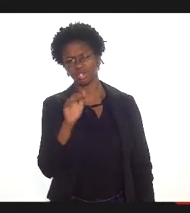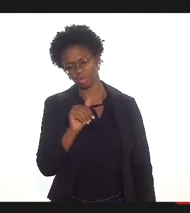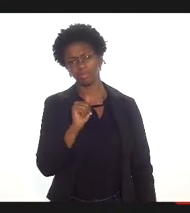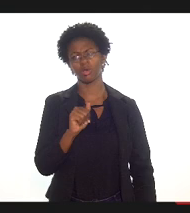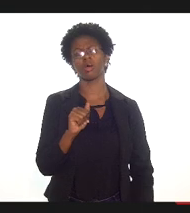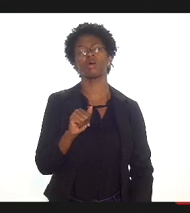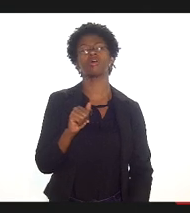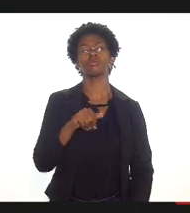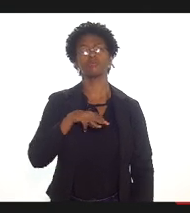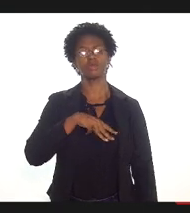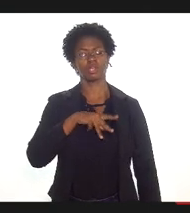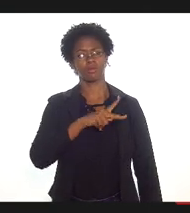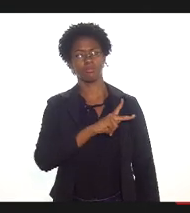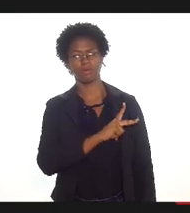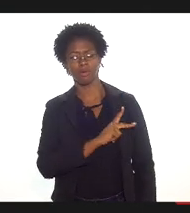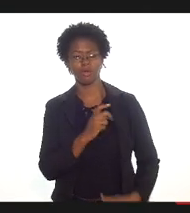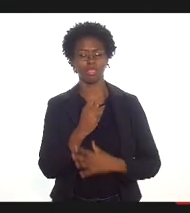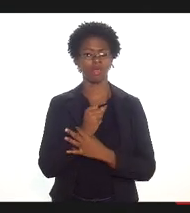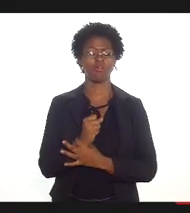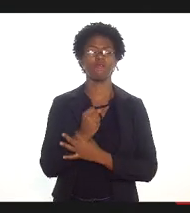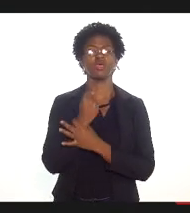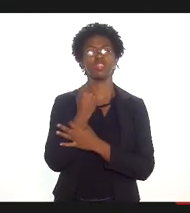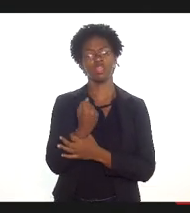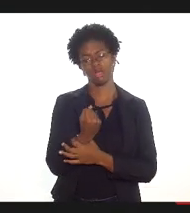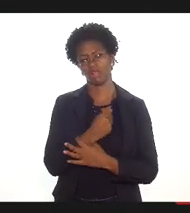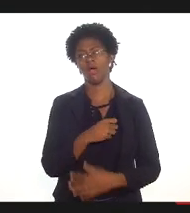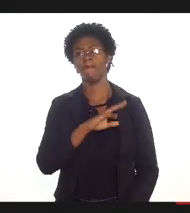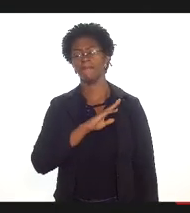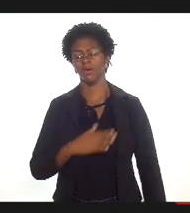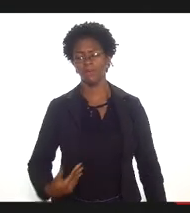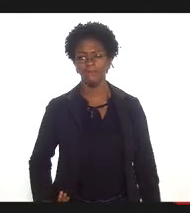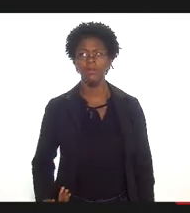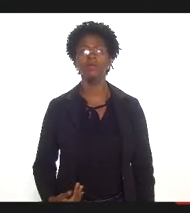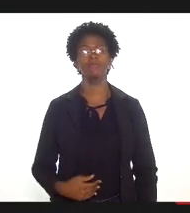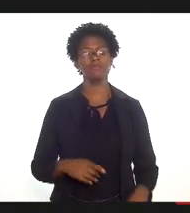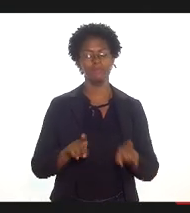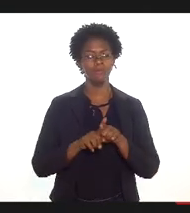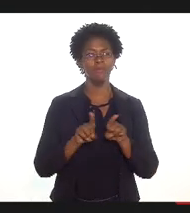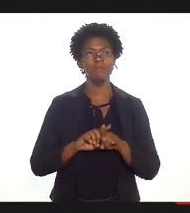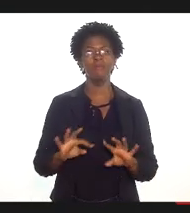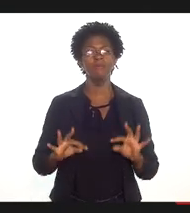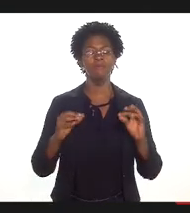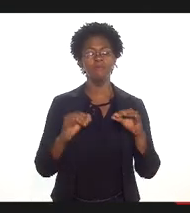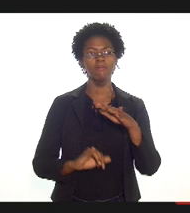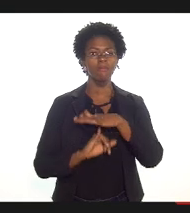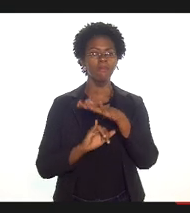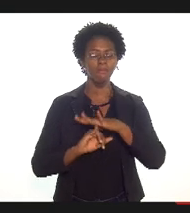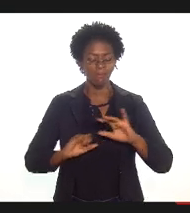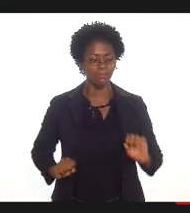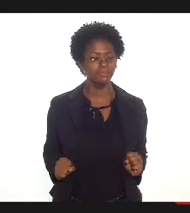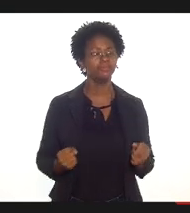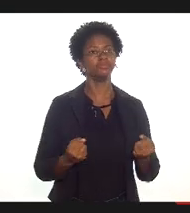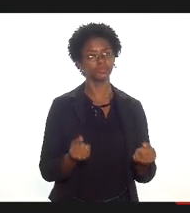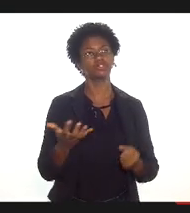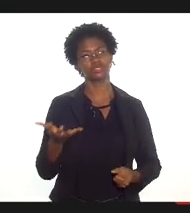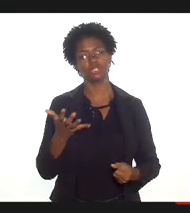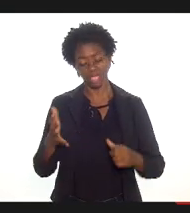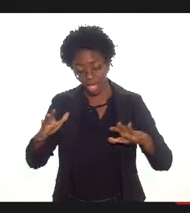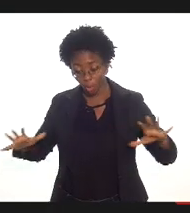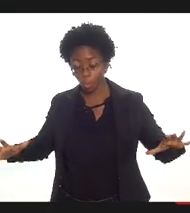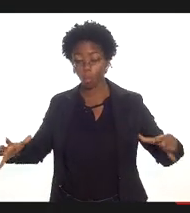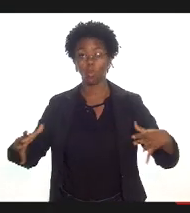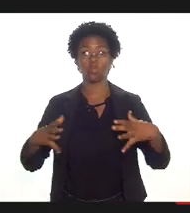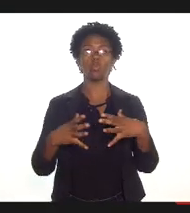e aí saudar todos os esforços que as instituições estão fazendo no sentido de preservar o interesse da